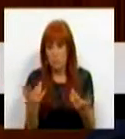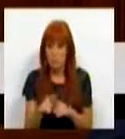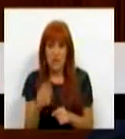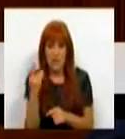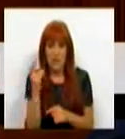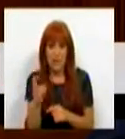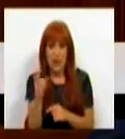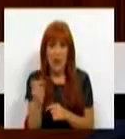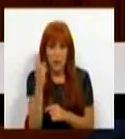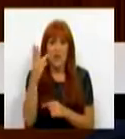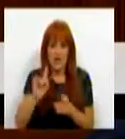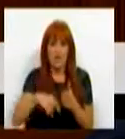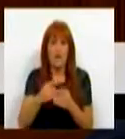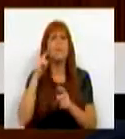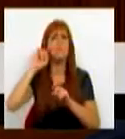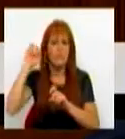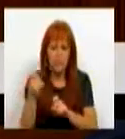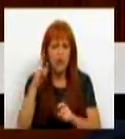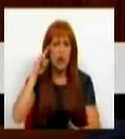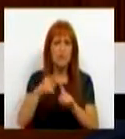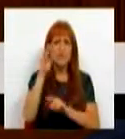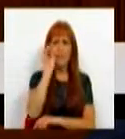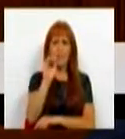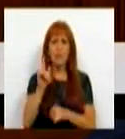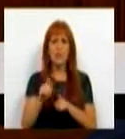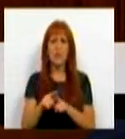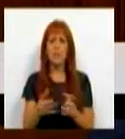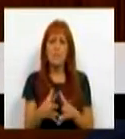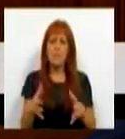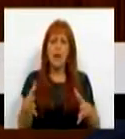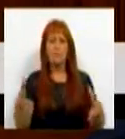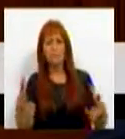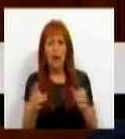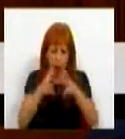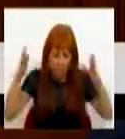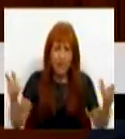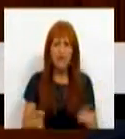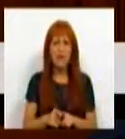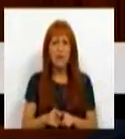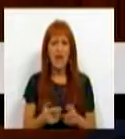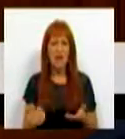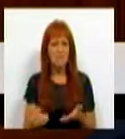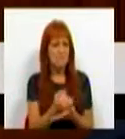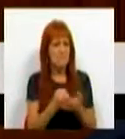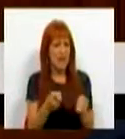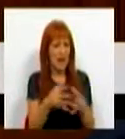dos 3 anos, e o objetivo do banco era crescer e aumentar a sua cota de